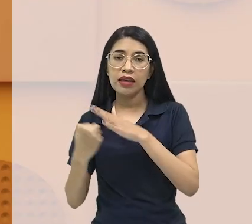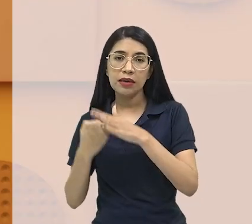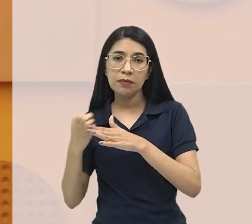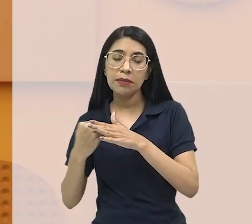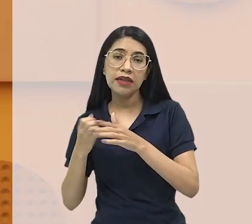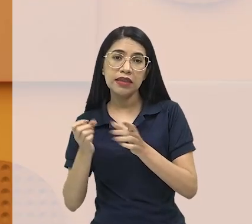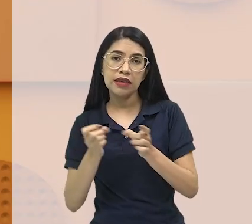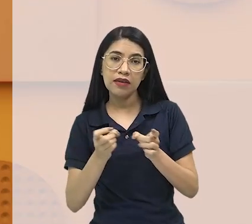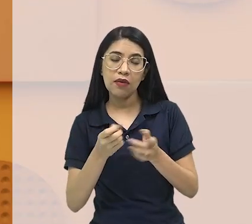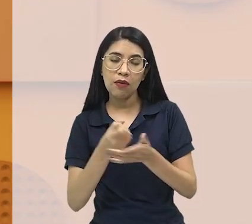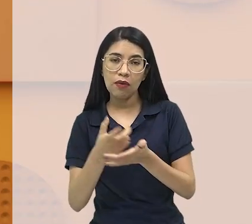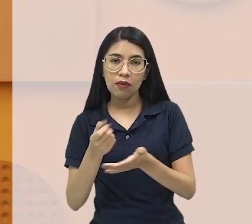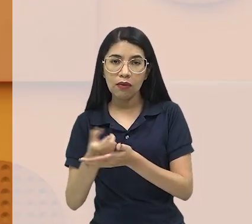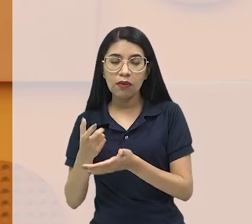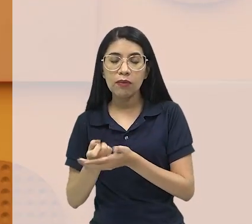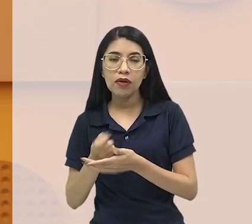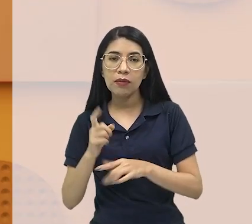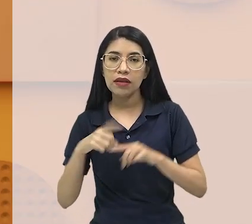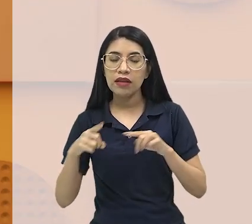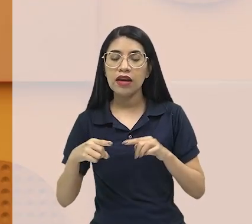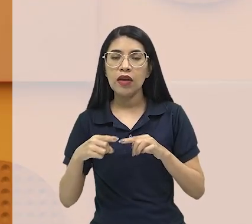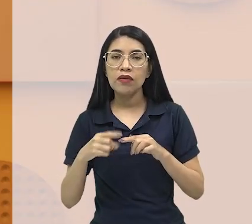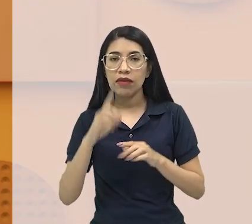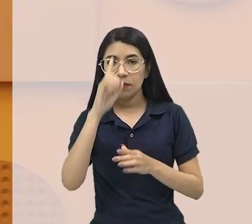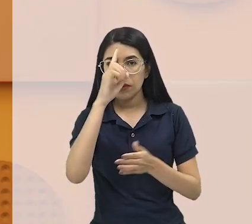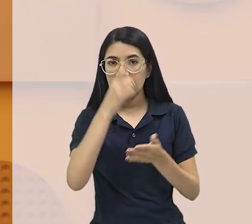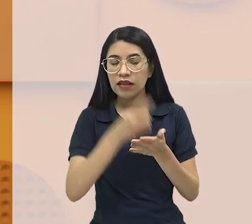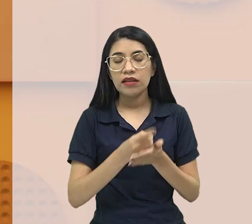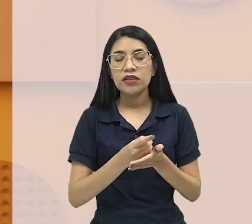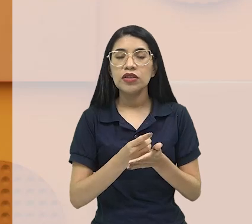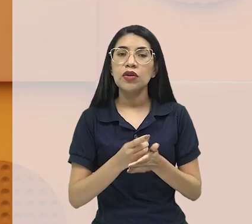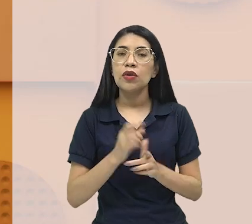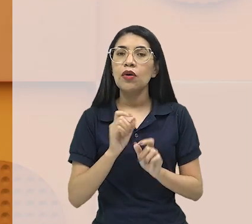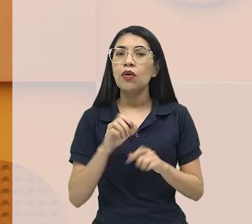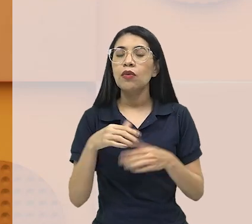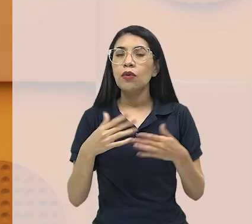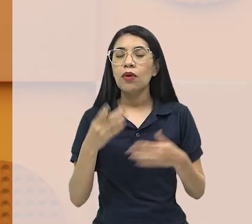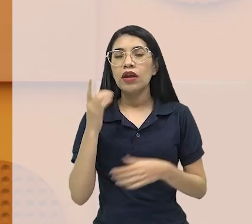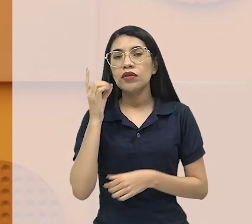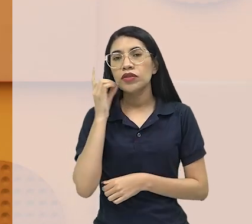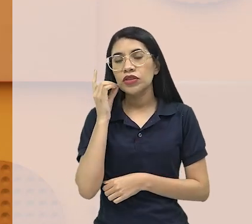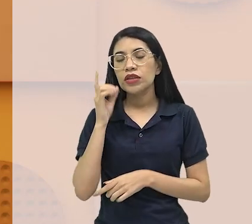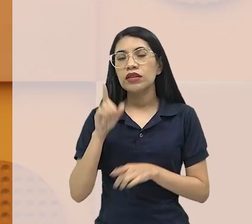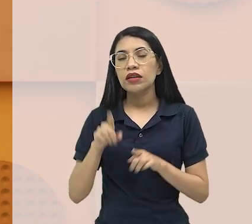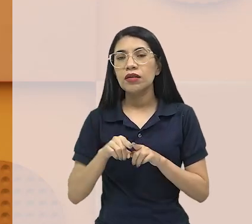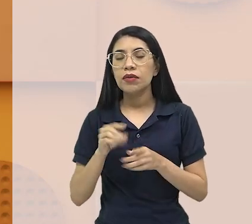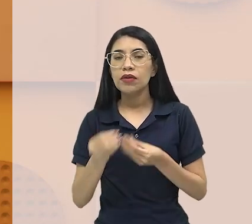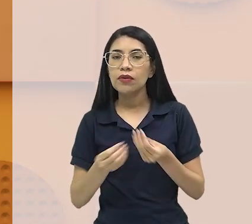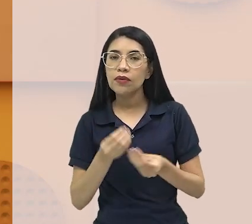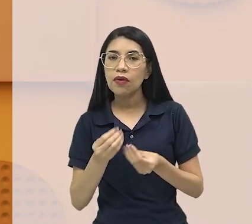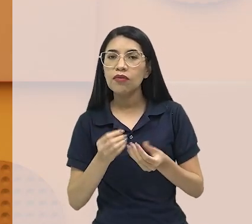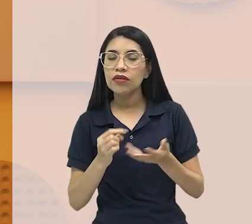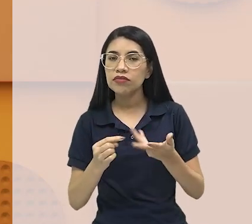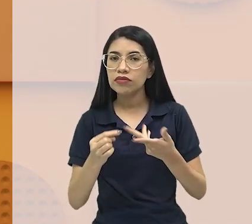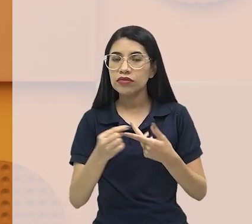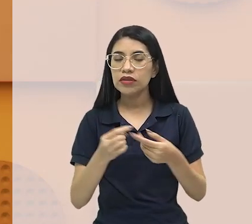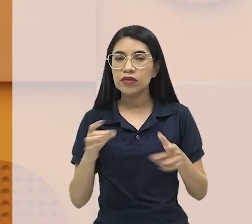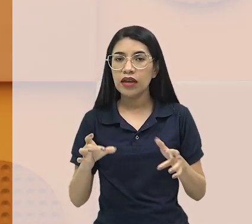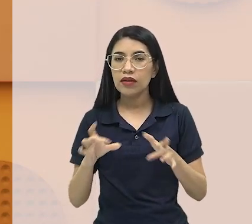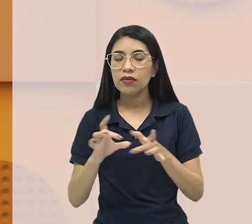que está comprando e que vai dizer o que você tem que fazer e quando tem que fazer. Então a economia daquela comunidade fica